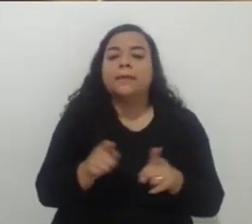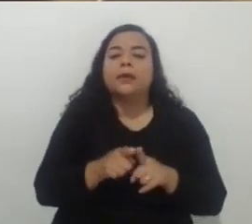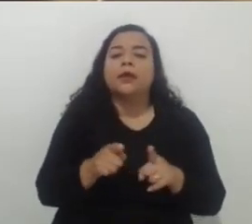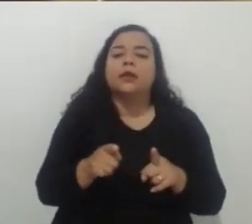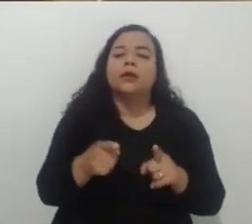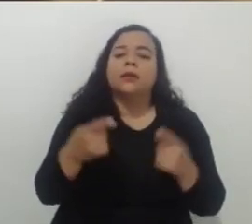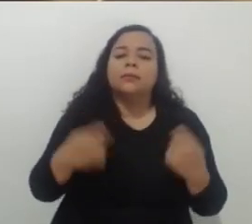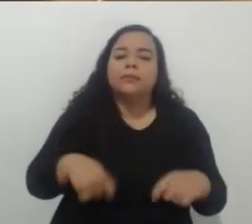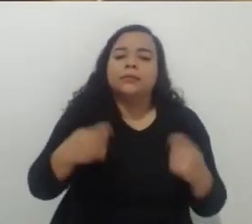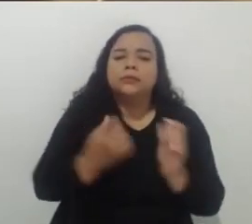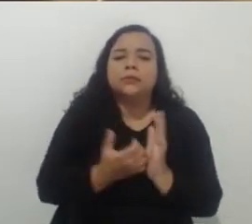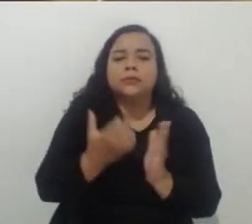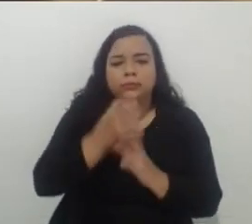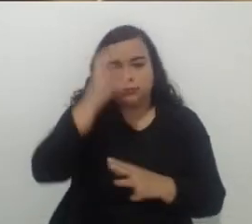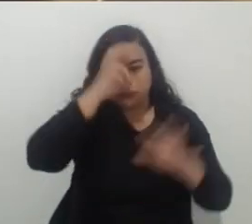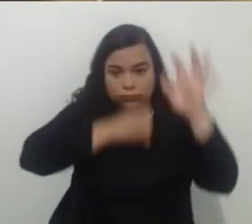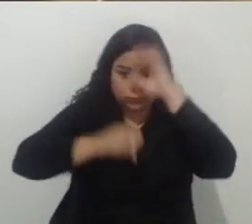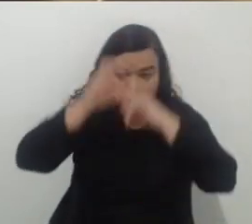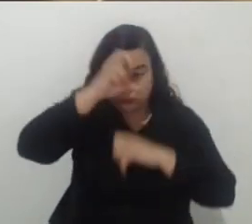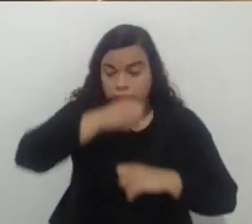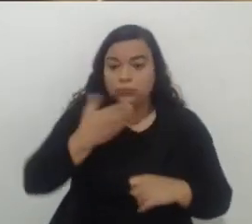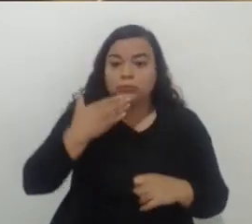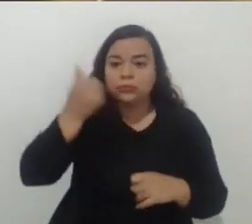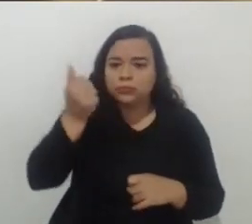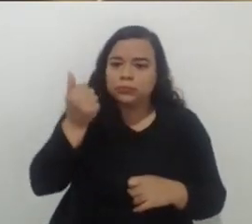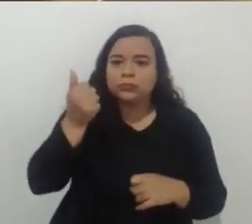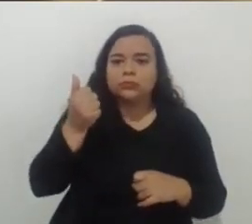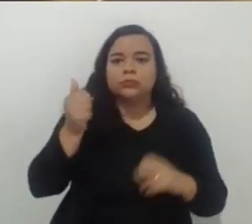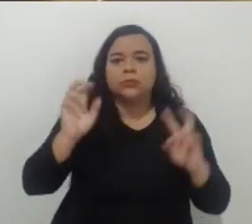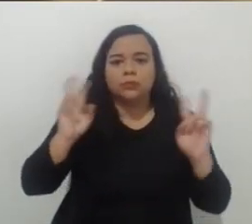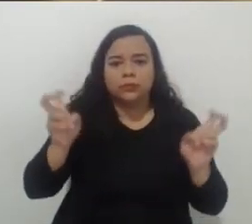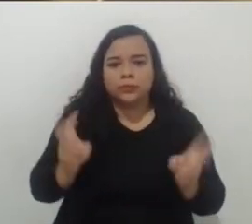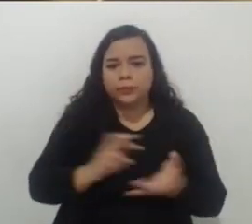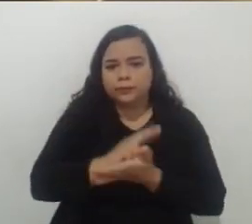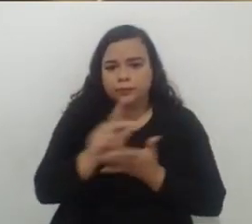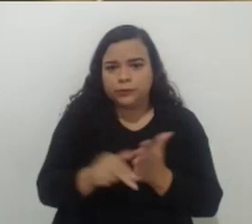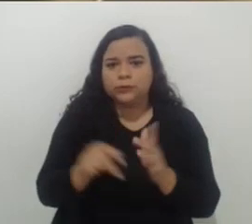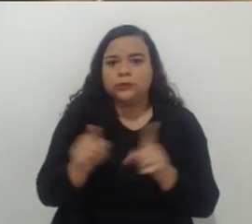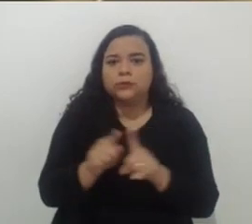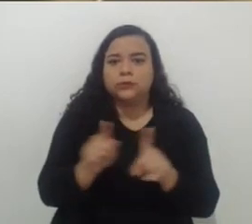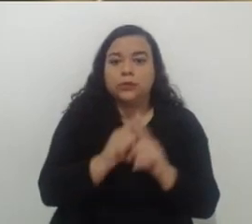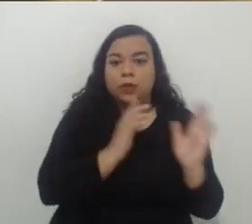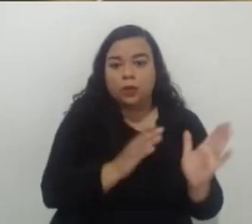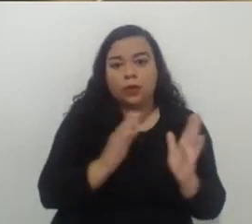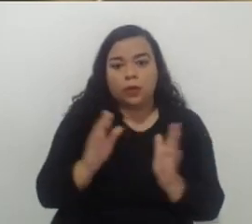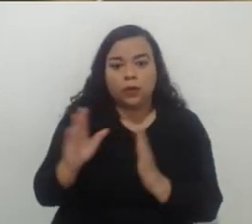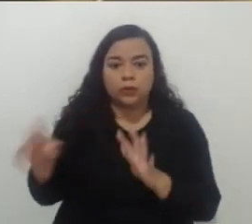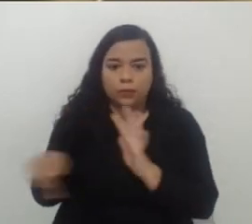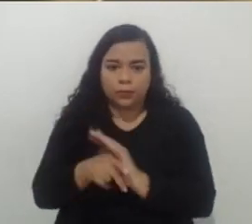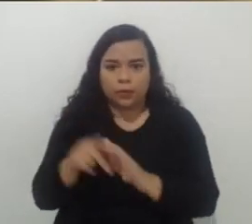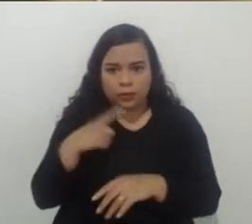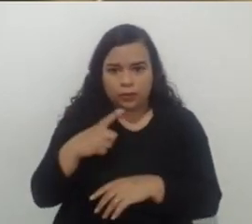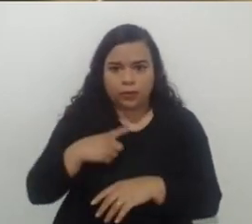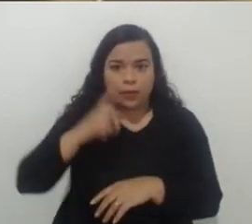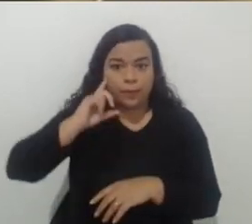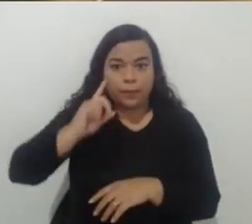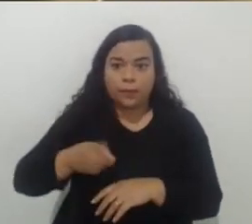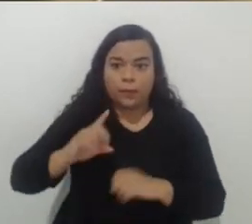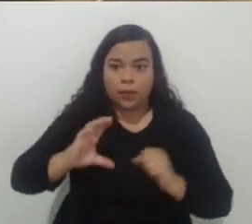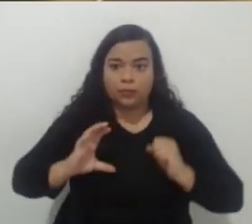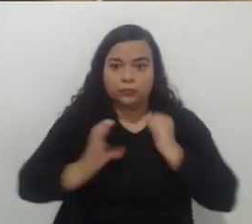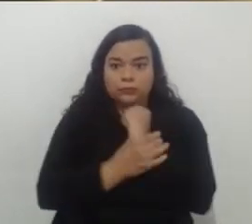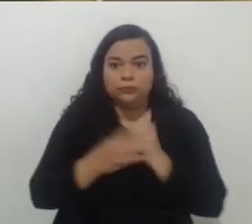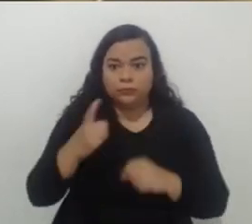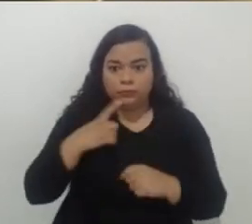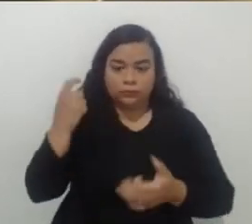necessária compreensão dos fatos dispostos e da sua ordem em que ocorreram para que esse mandado de segurança possa ser